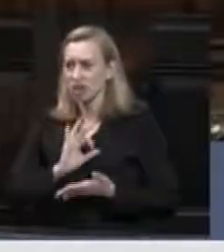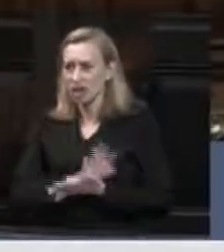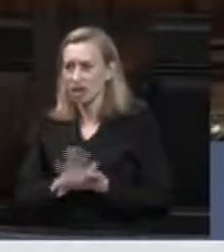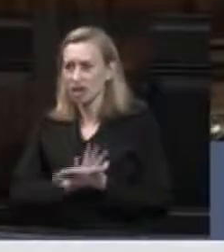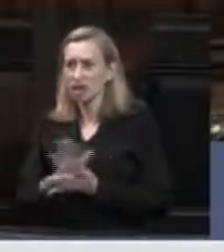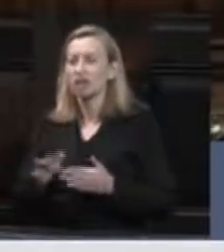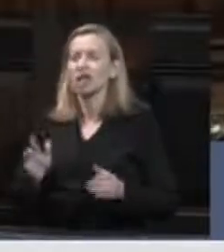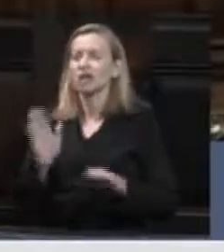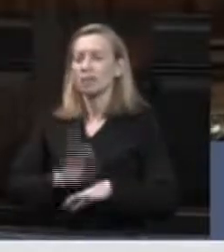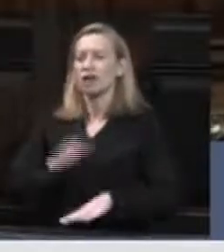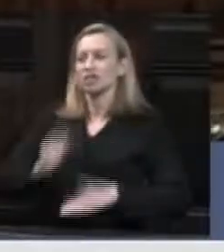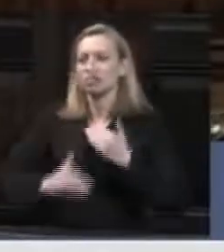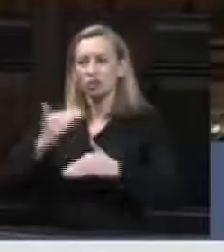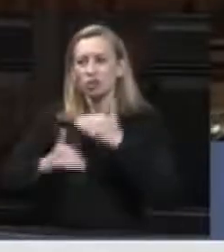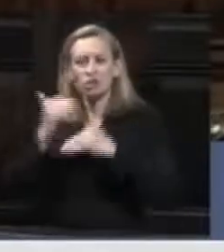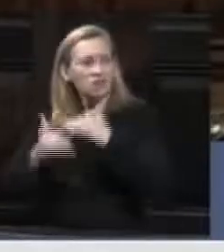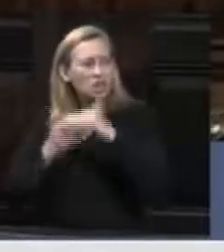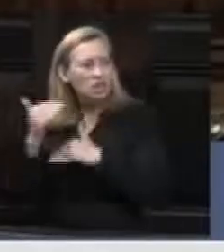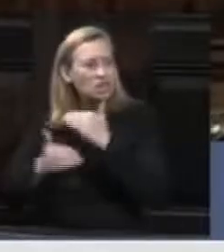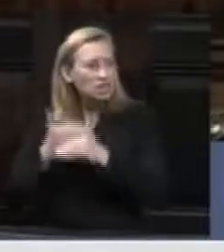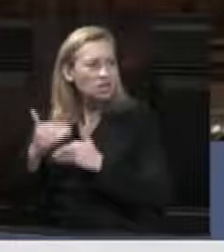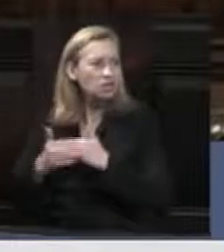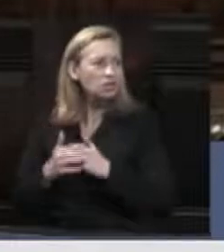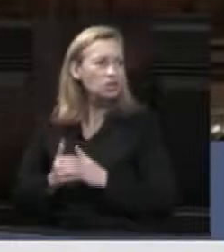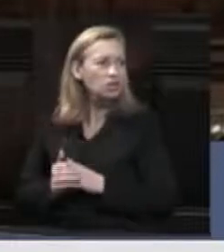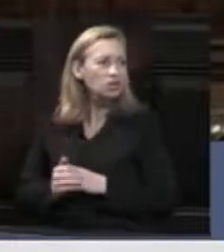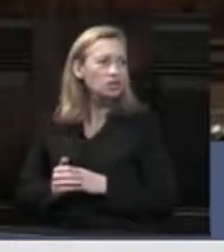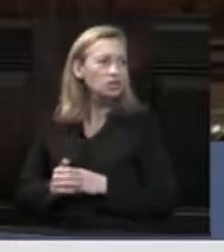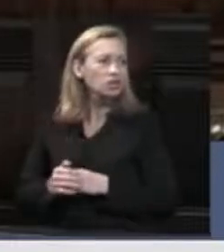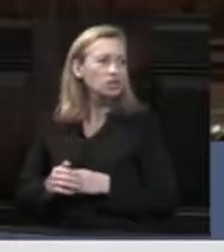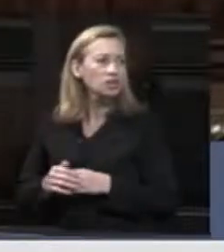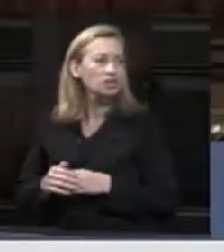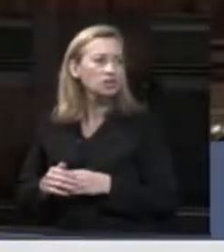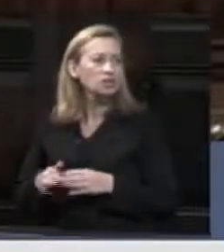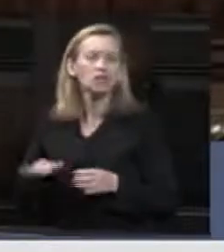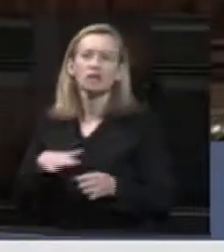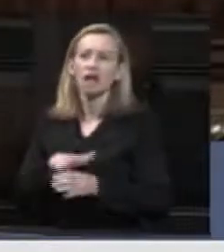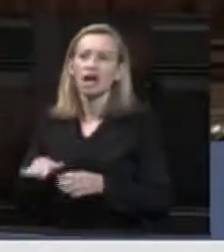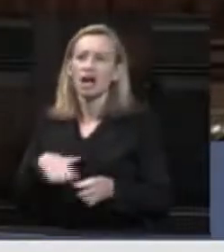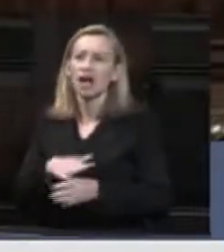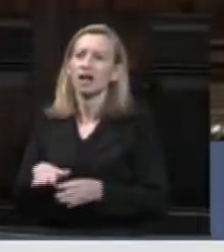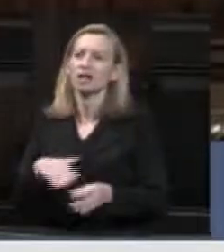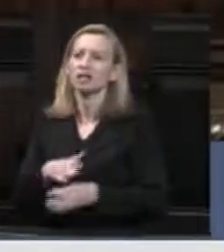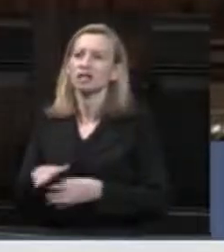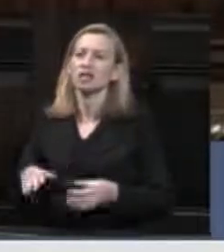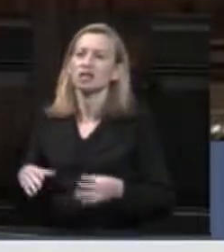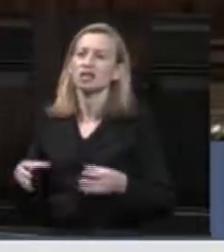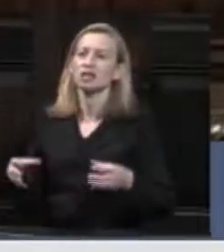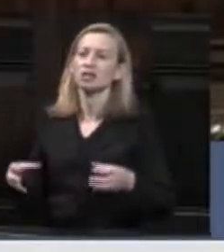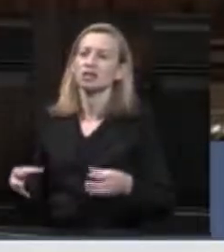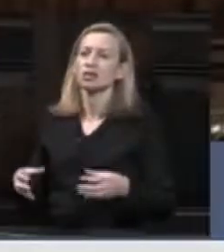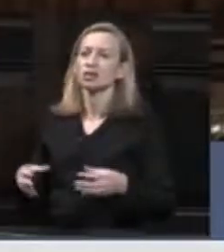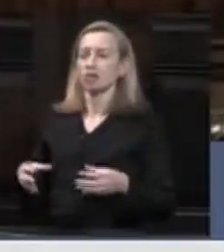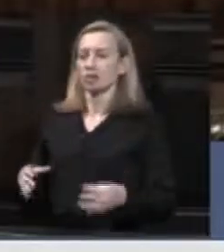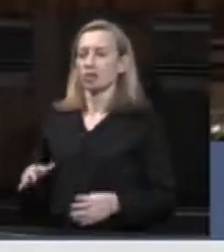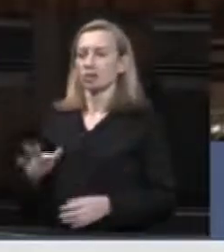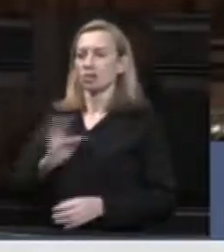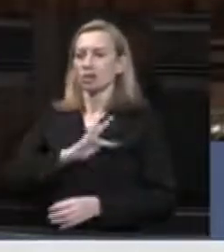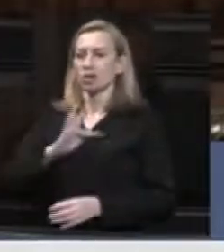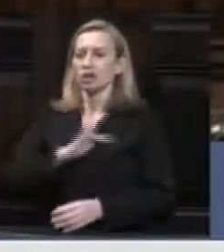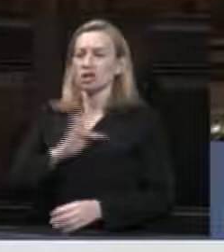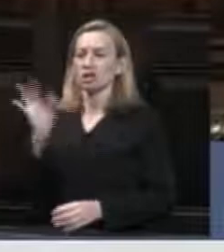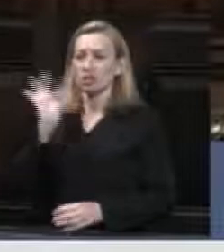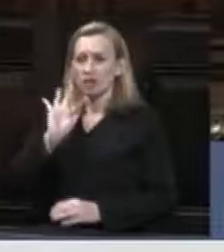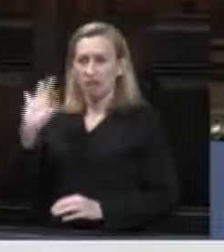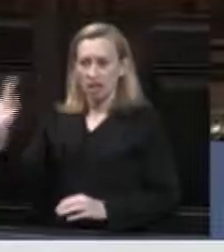um processo persecutório por parte de setores da Polícia Federal, de setores do Poder Judiciário, que